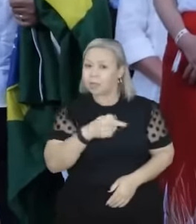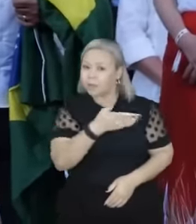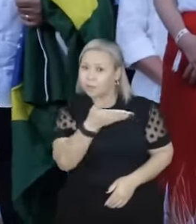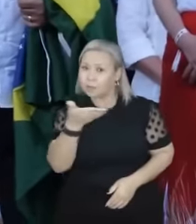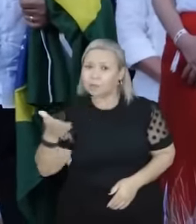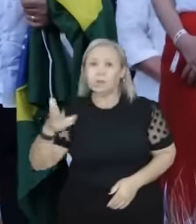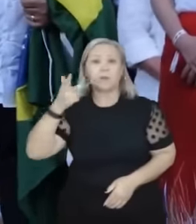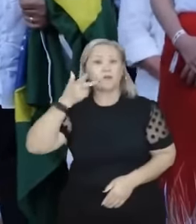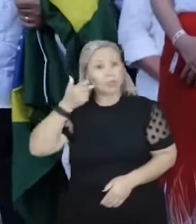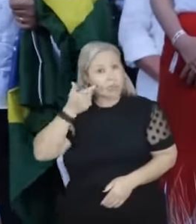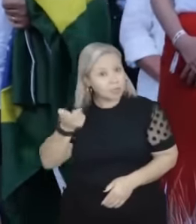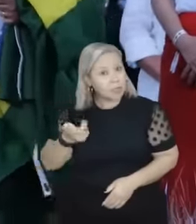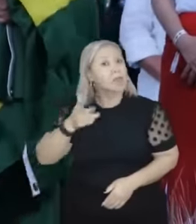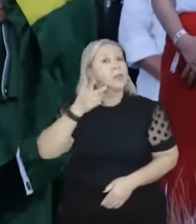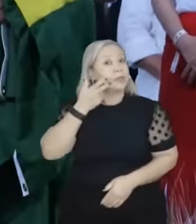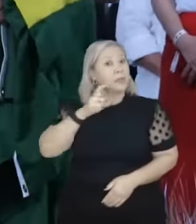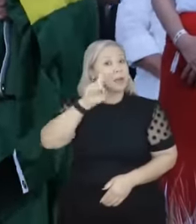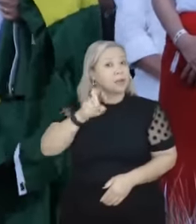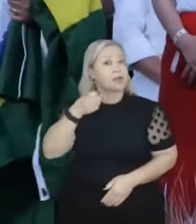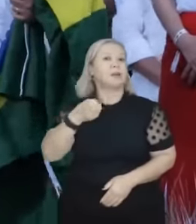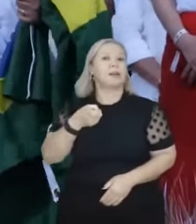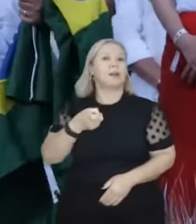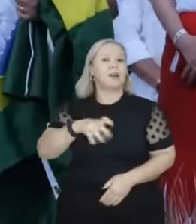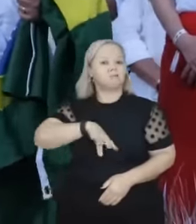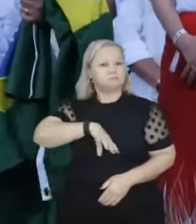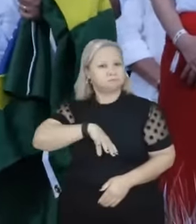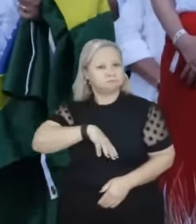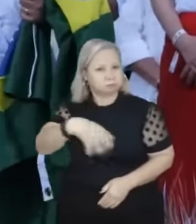é mais porreta ainda e não desiste.